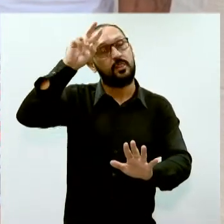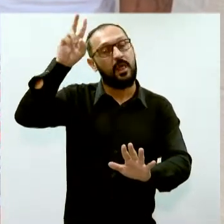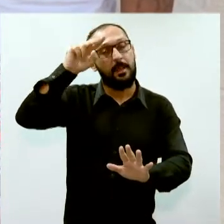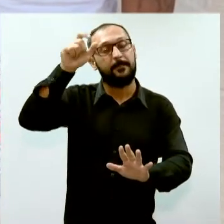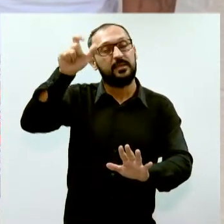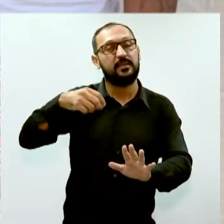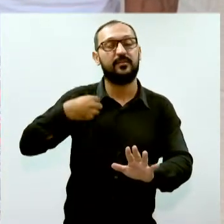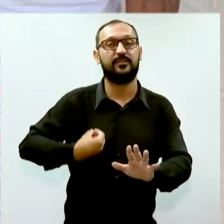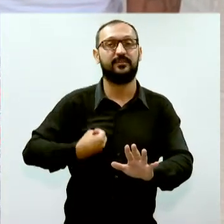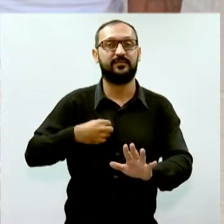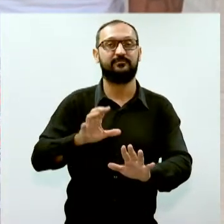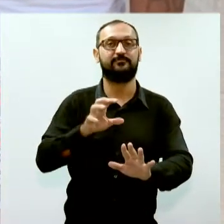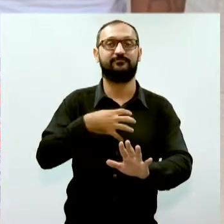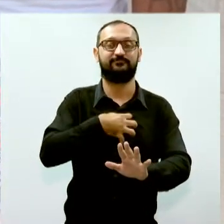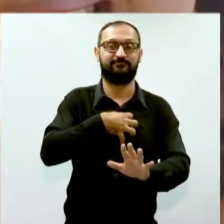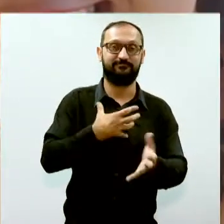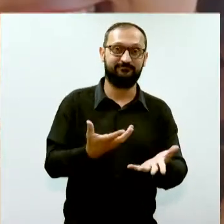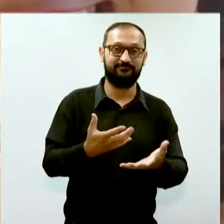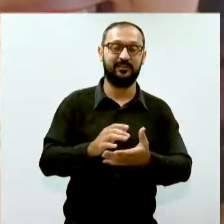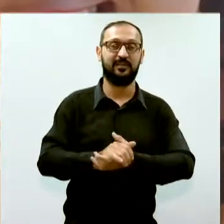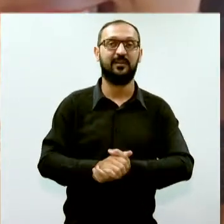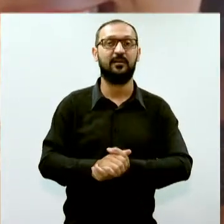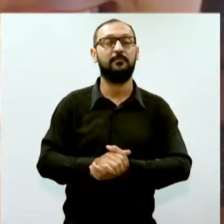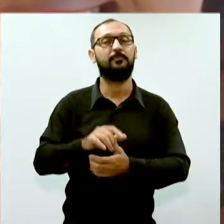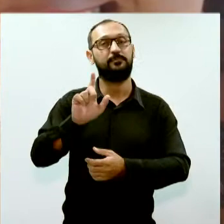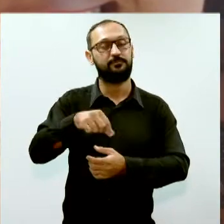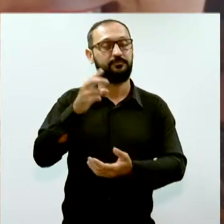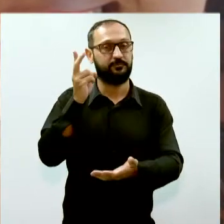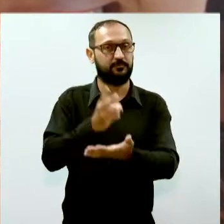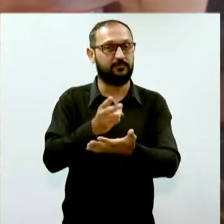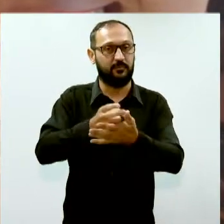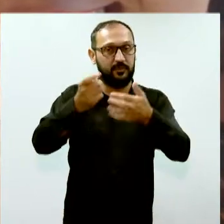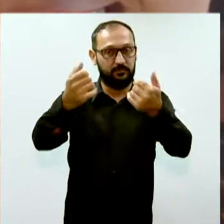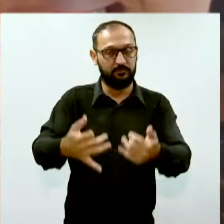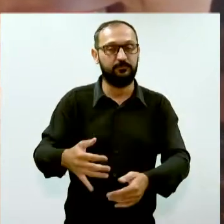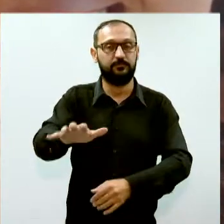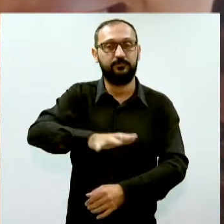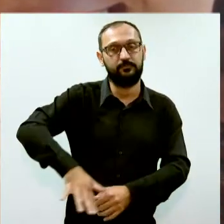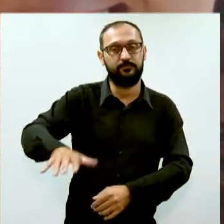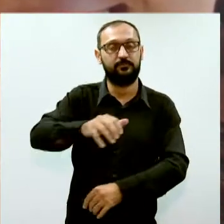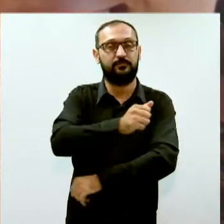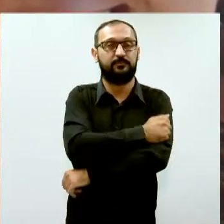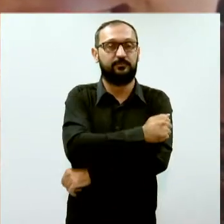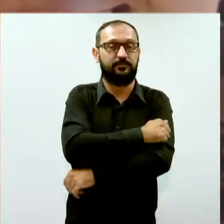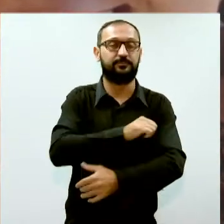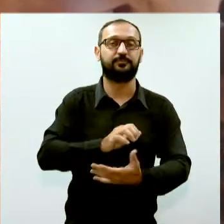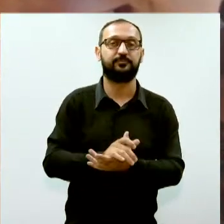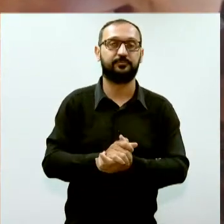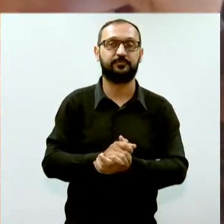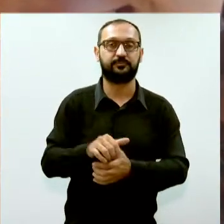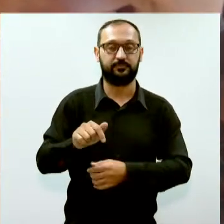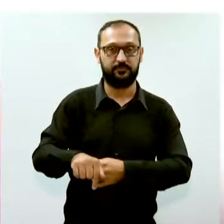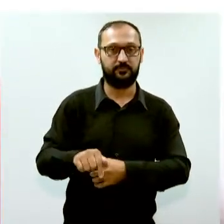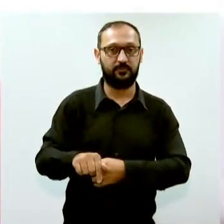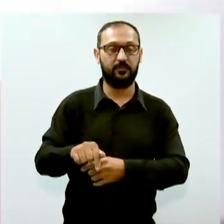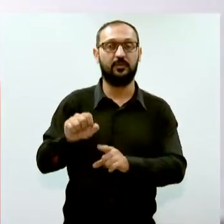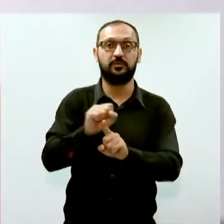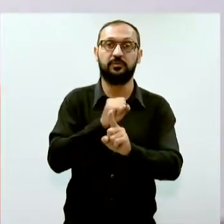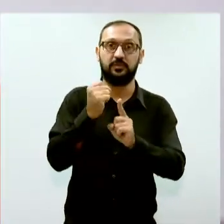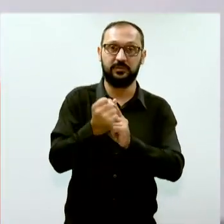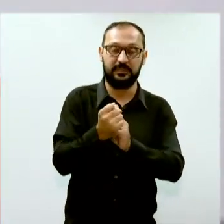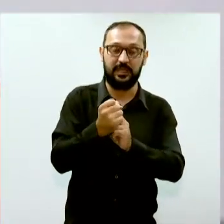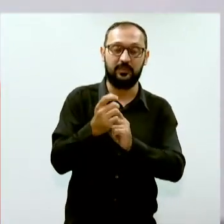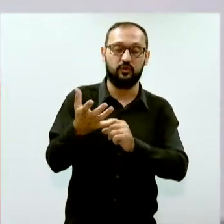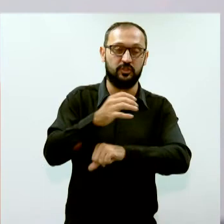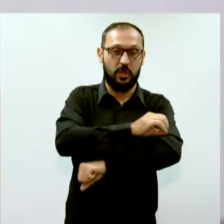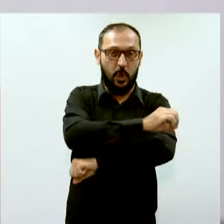de quem viveu, nas lembranças de quem pratica. É uma coisa que eu sempre falo para os meus alunos, é justamente isso. Na nossa sociedade